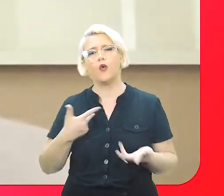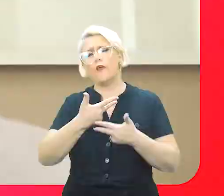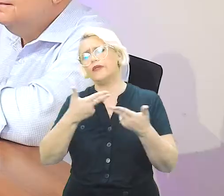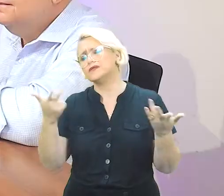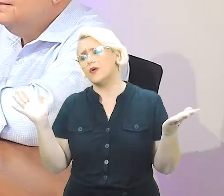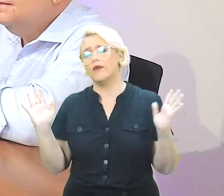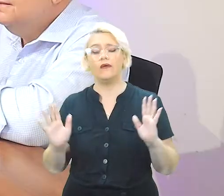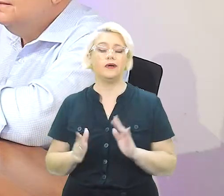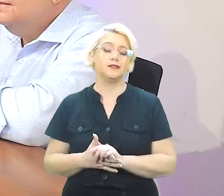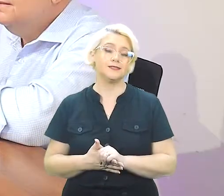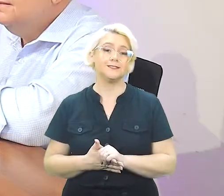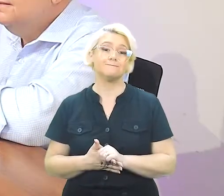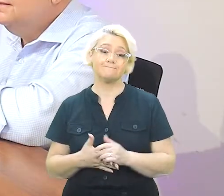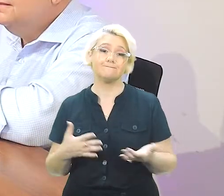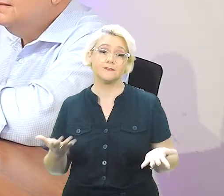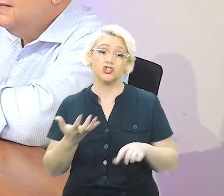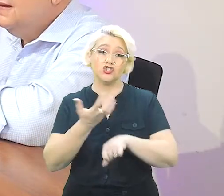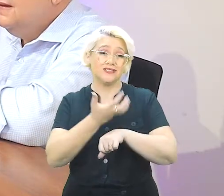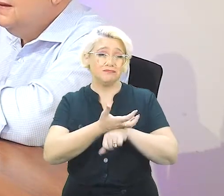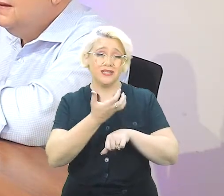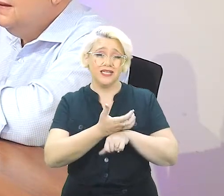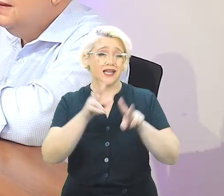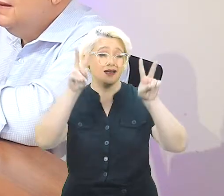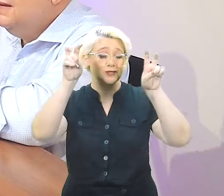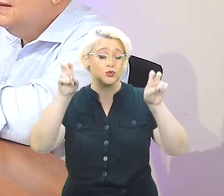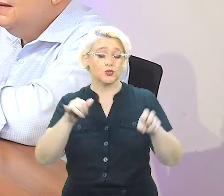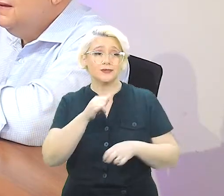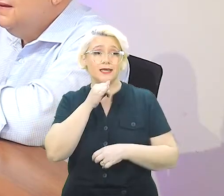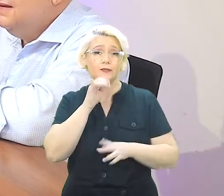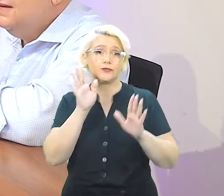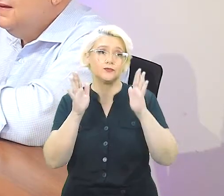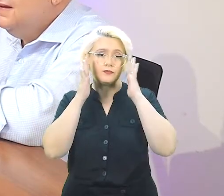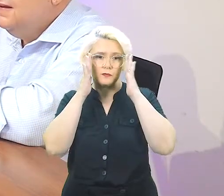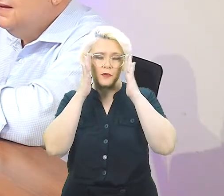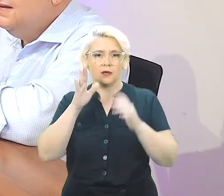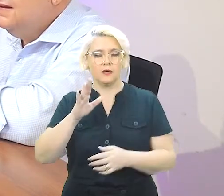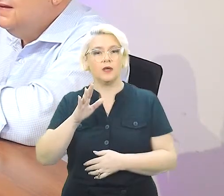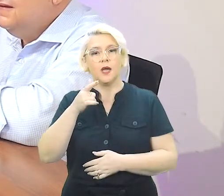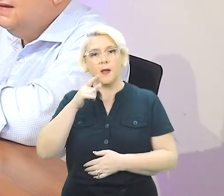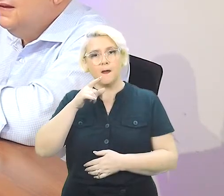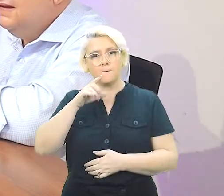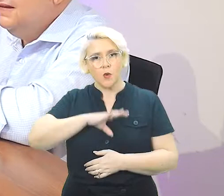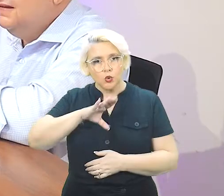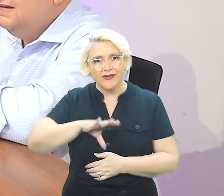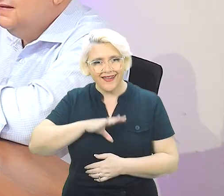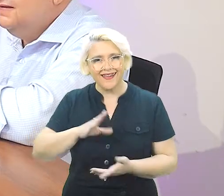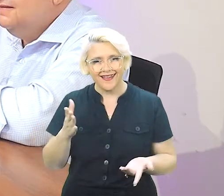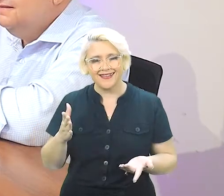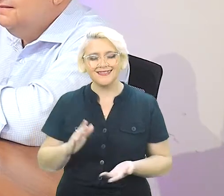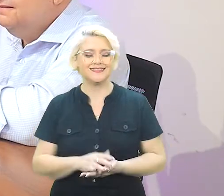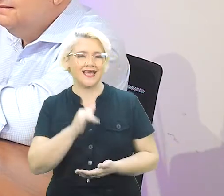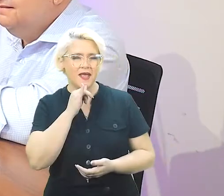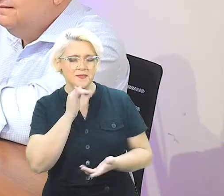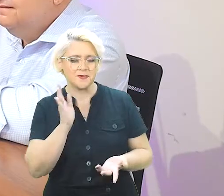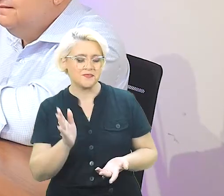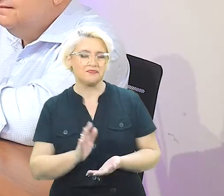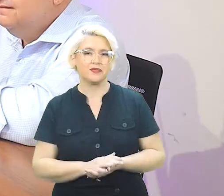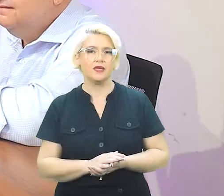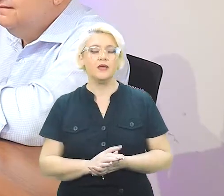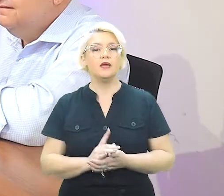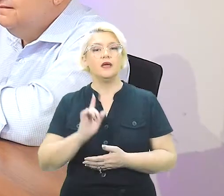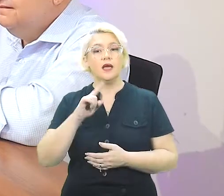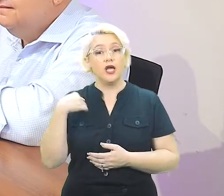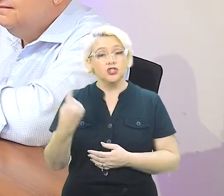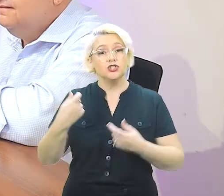coisas, certas disciplinas, como, por exemplo, língua portuguesa, né? Em que a